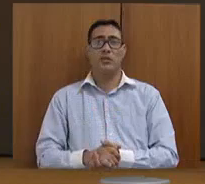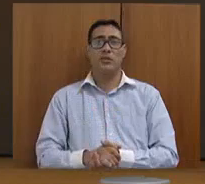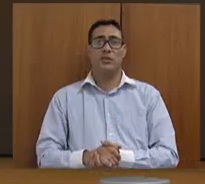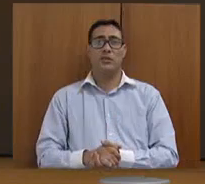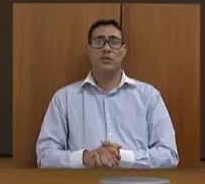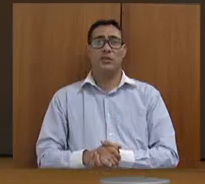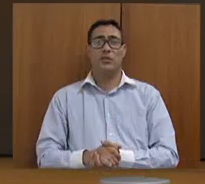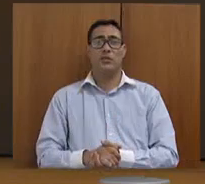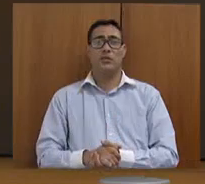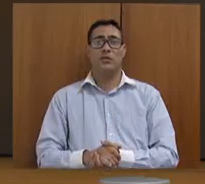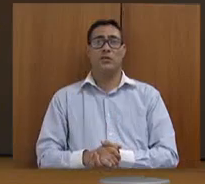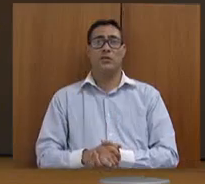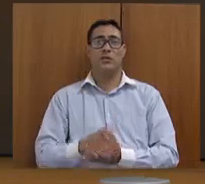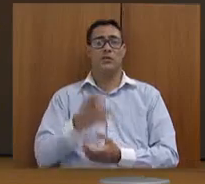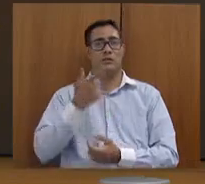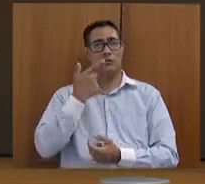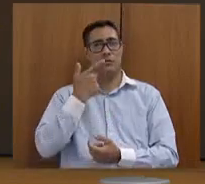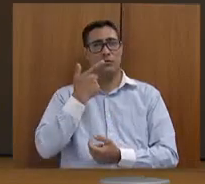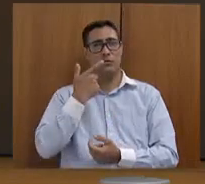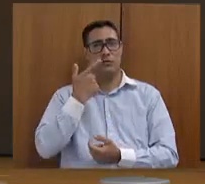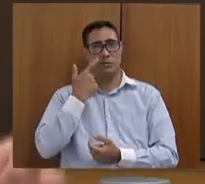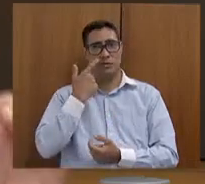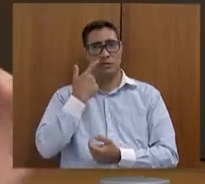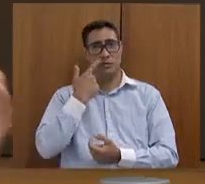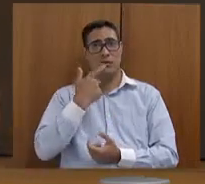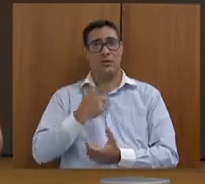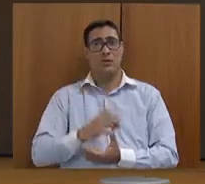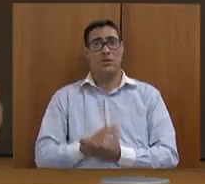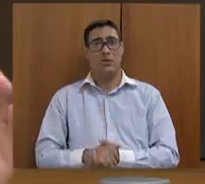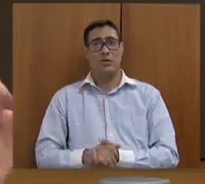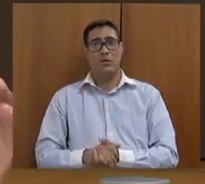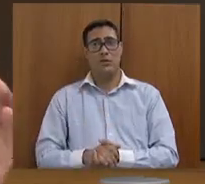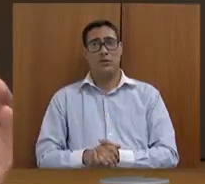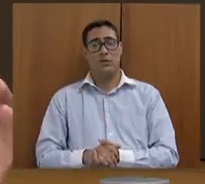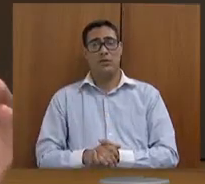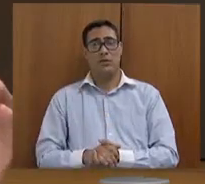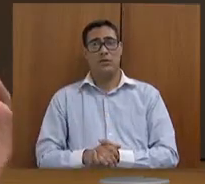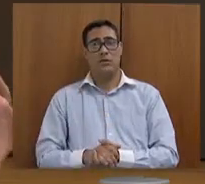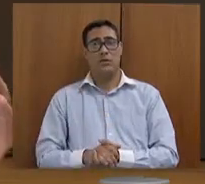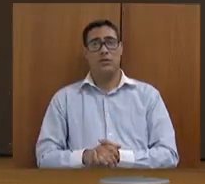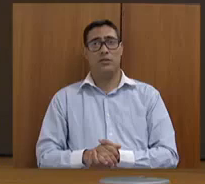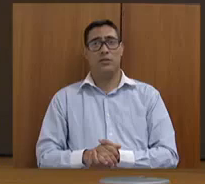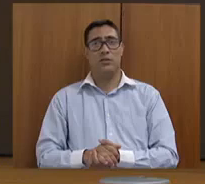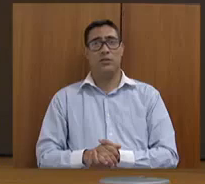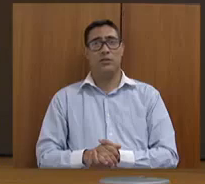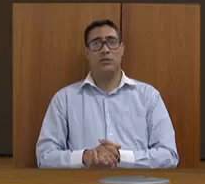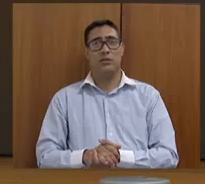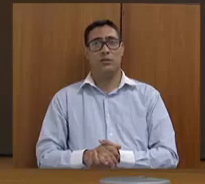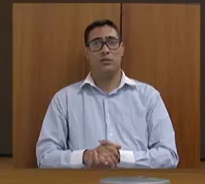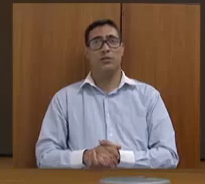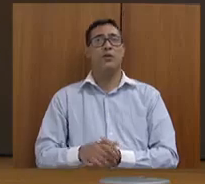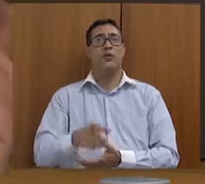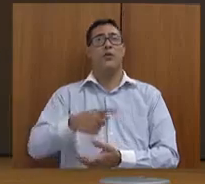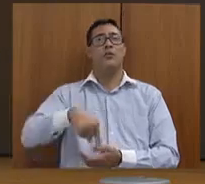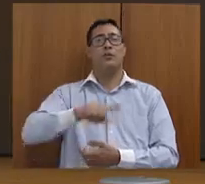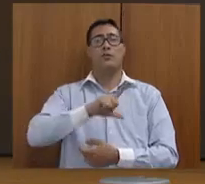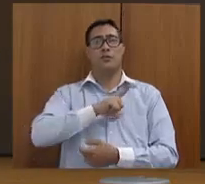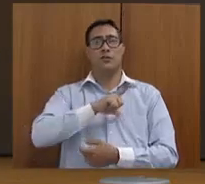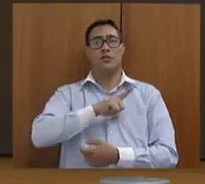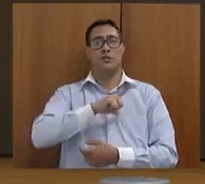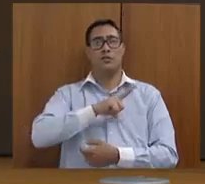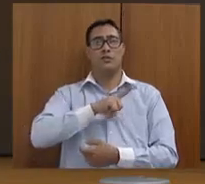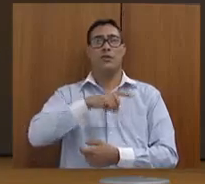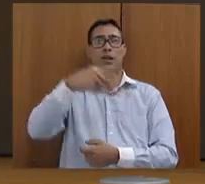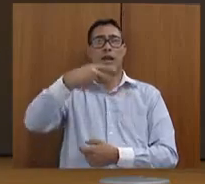eu tenho viu o que eu tenho visto é que nós tínhamos três